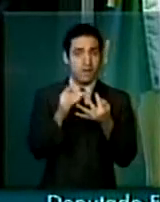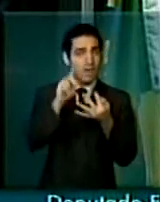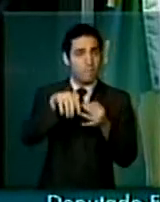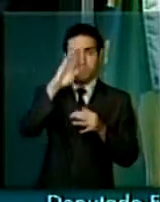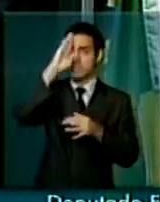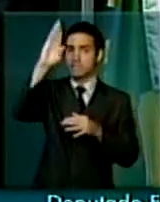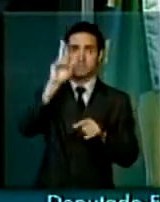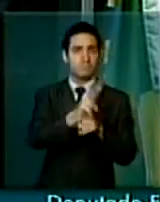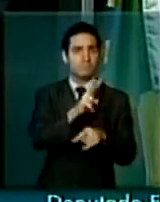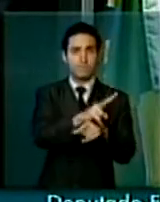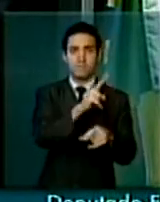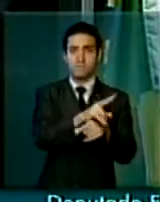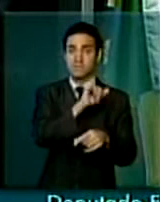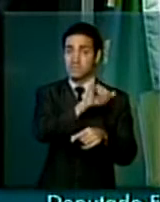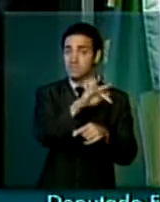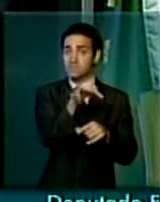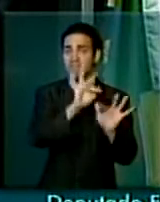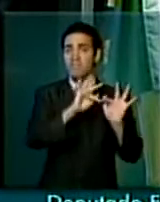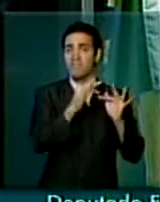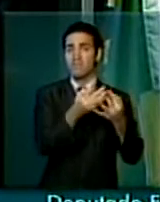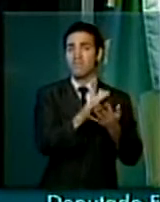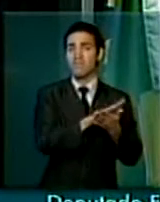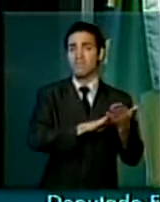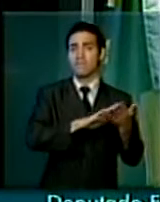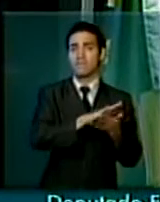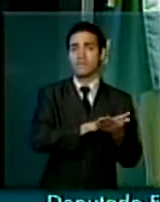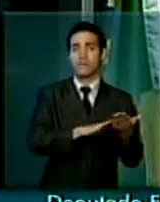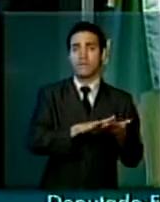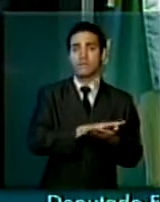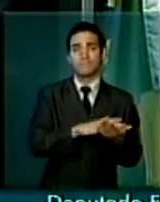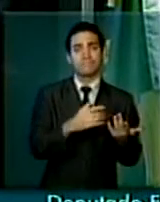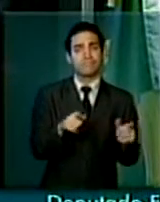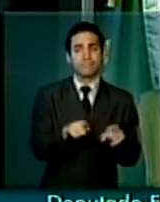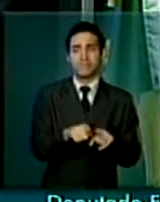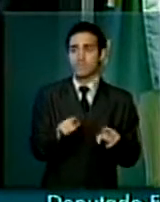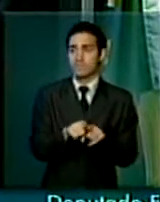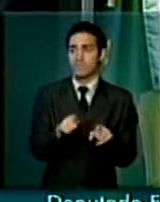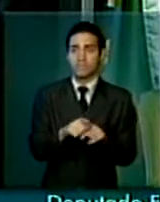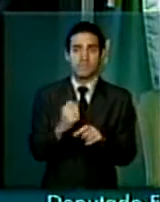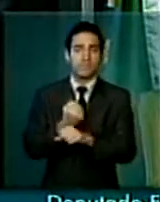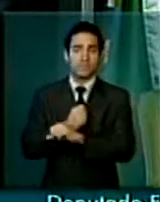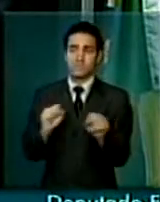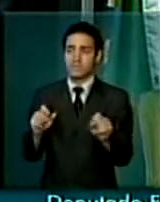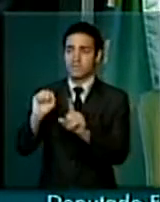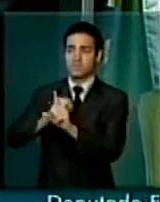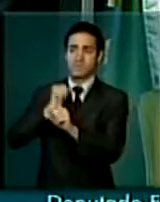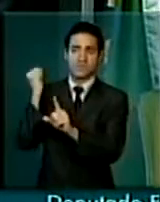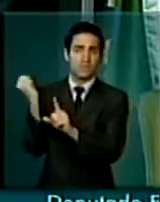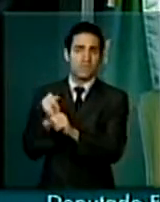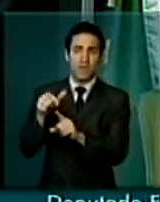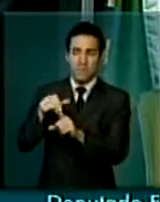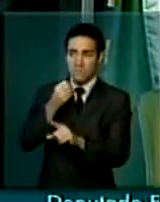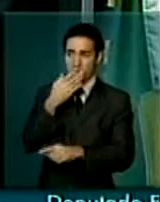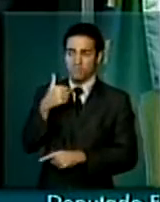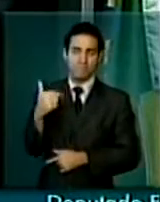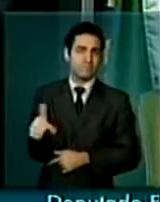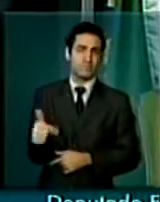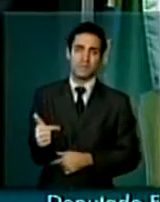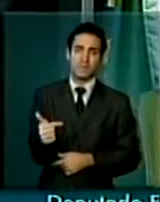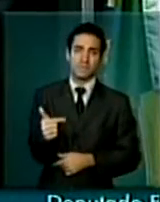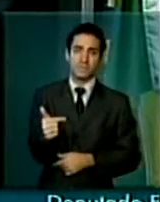prioridade. Sem uma família respeitada e estável, não existirá um organismo social sadio. Sem ela,